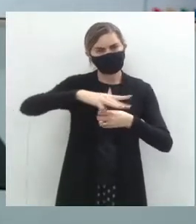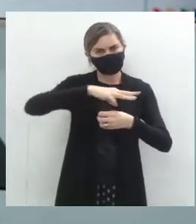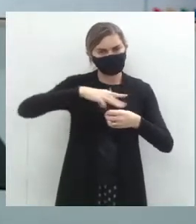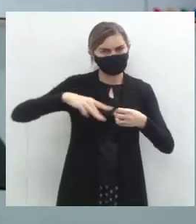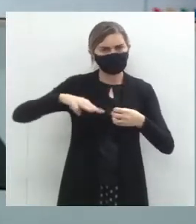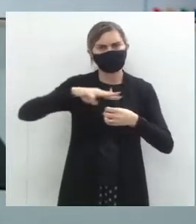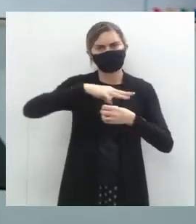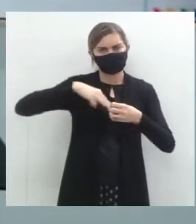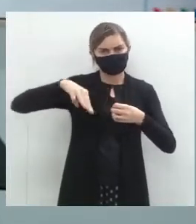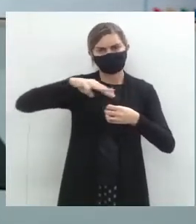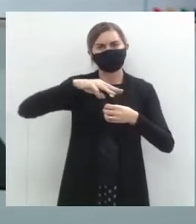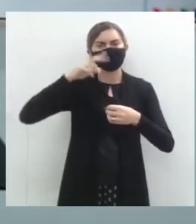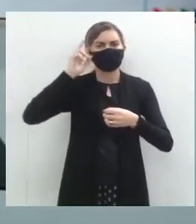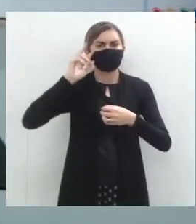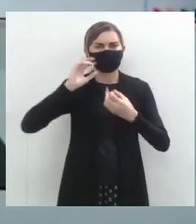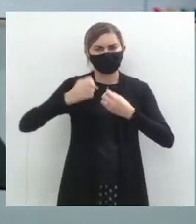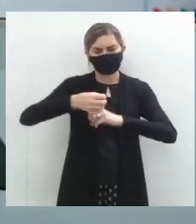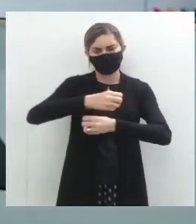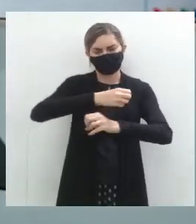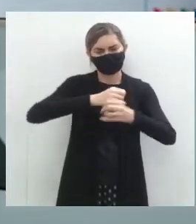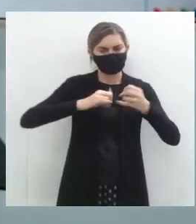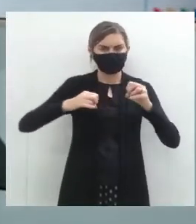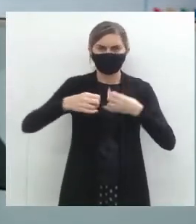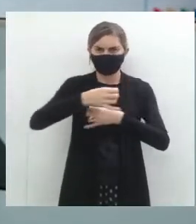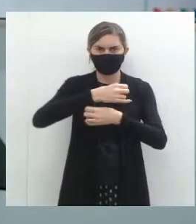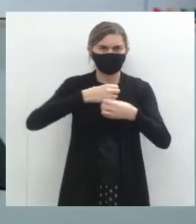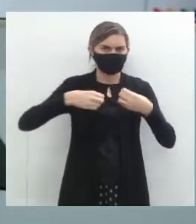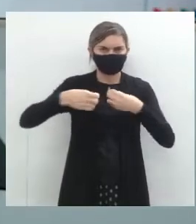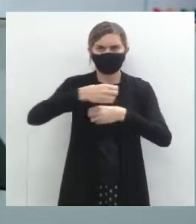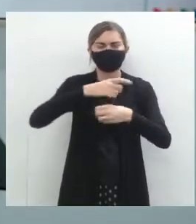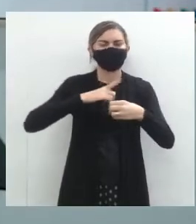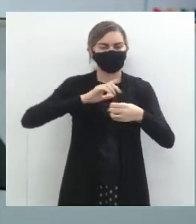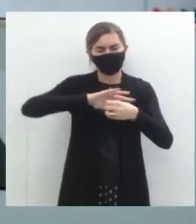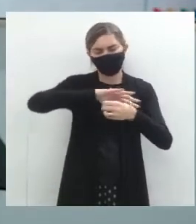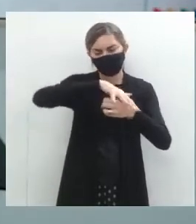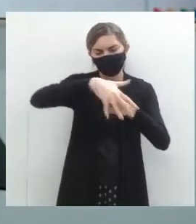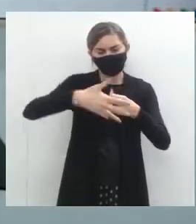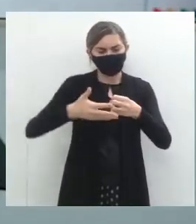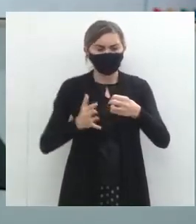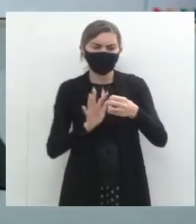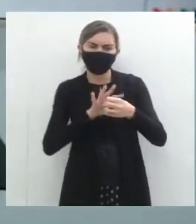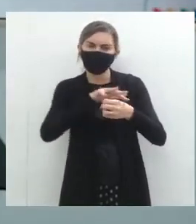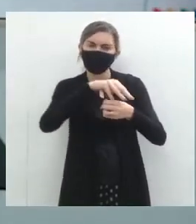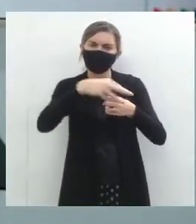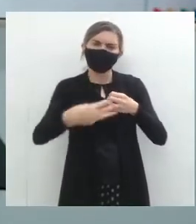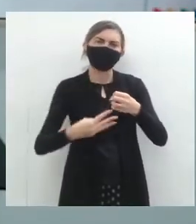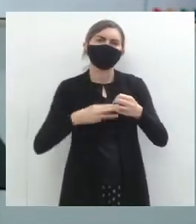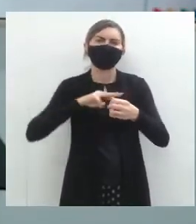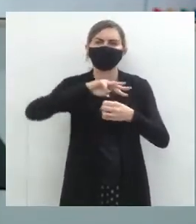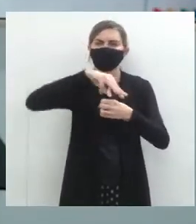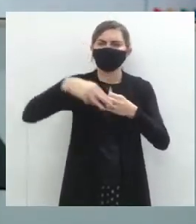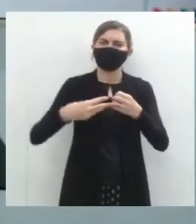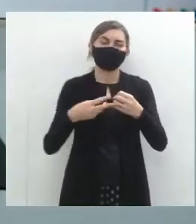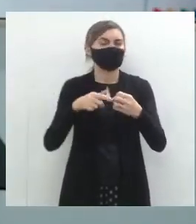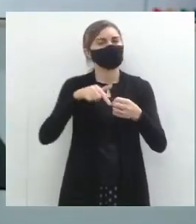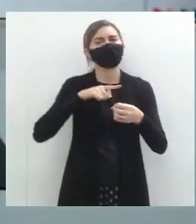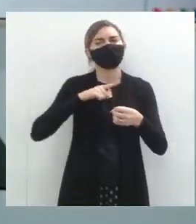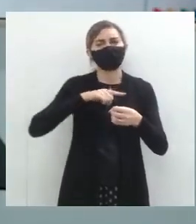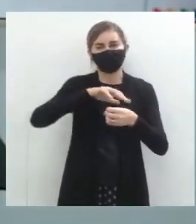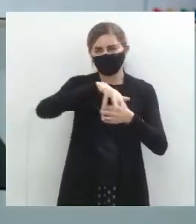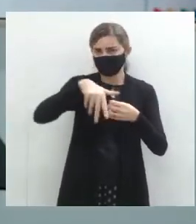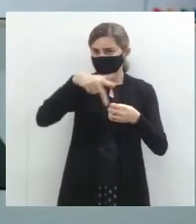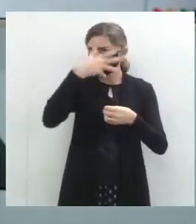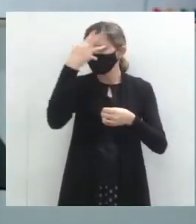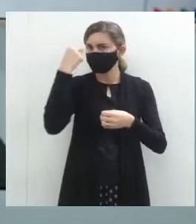você trabalha com célula, toda célula tem uma membrana. Lembrem que toda célula tem uma membrana. E para que vocês não esqueçam